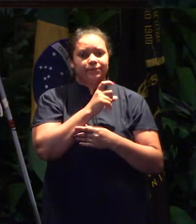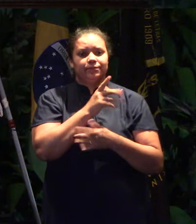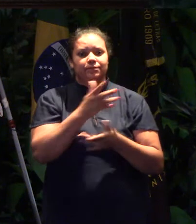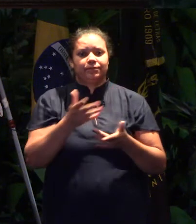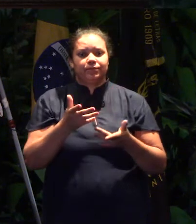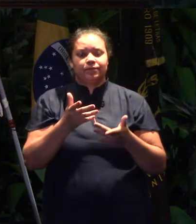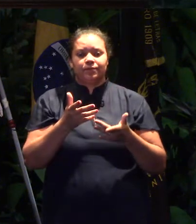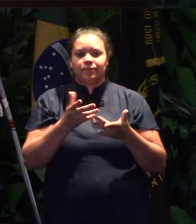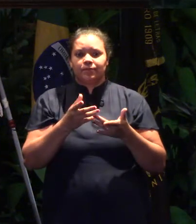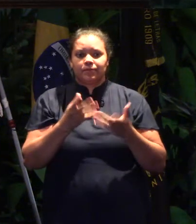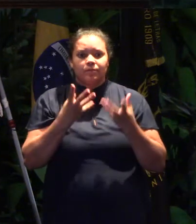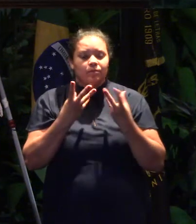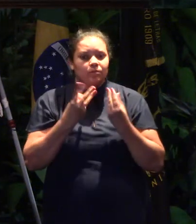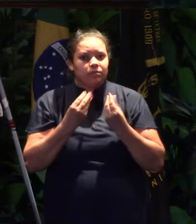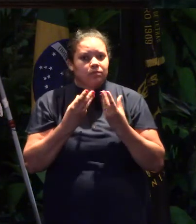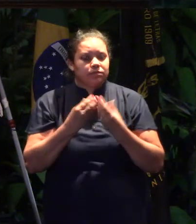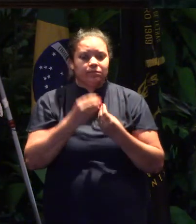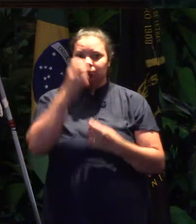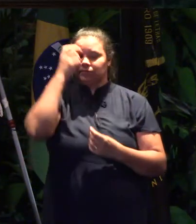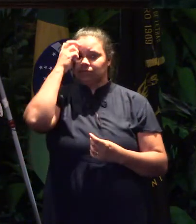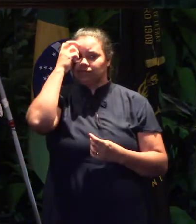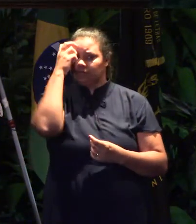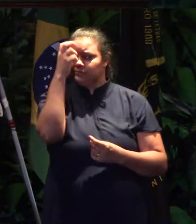que inesgotável, né? O Borges